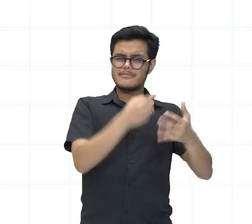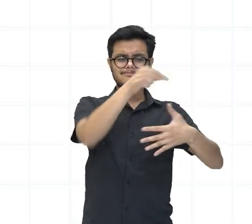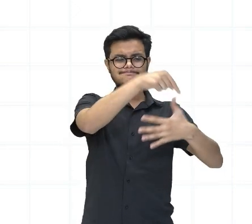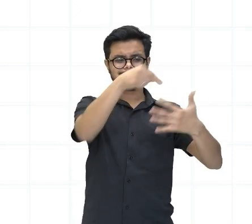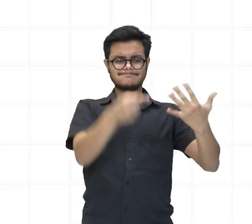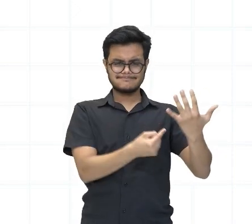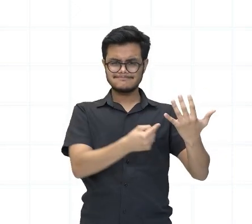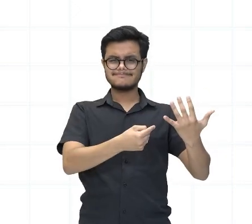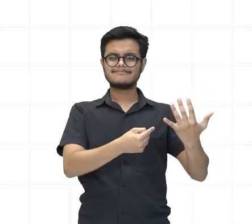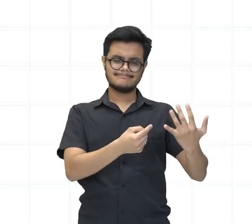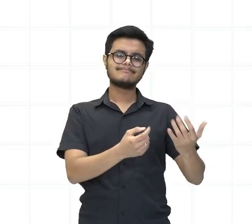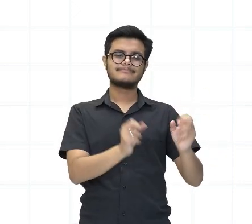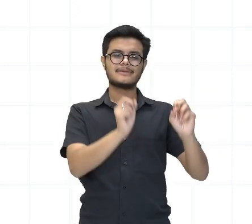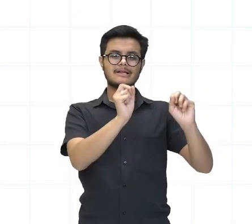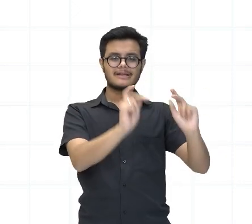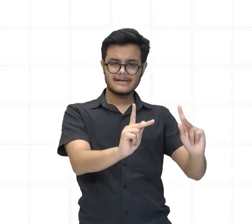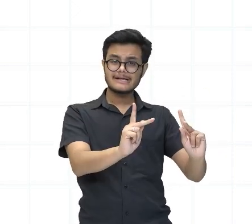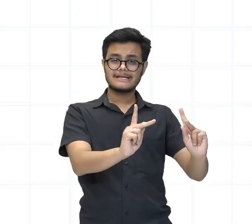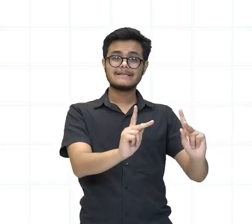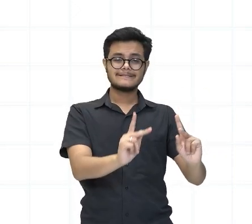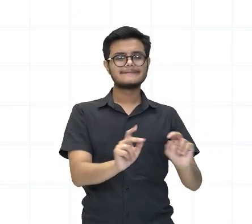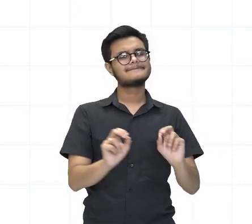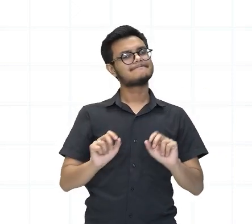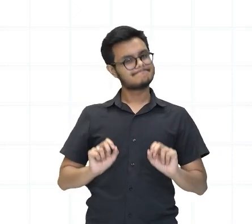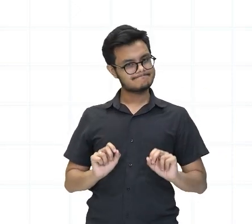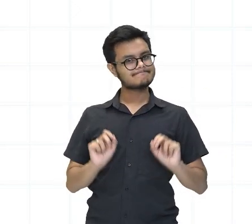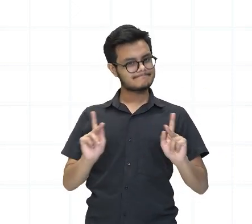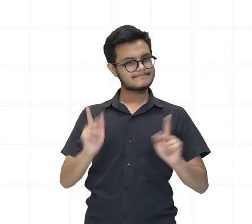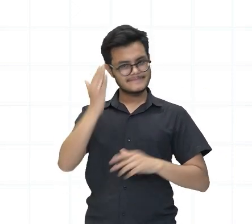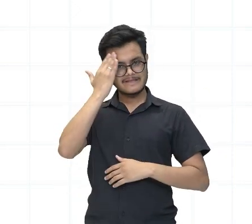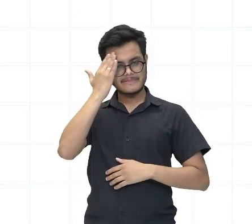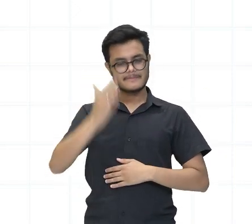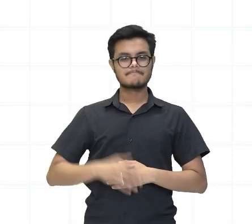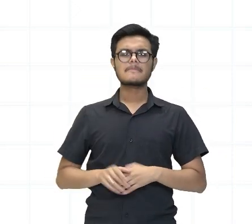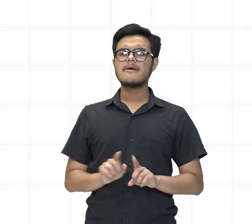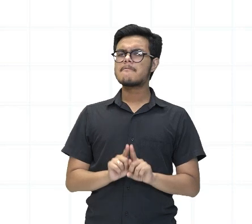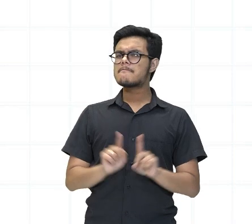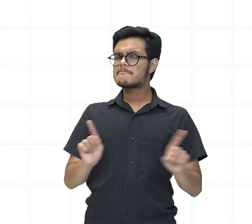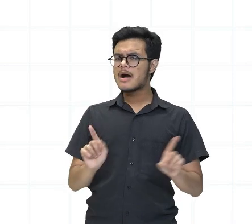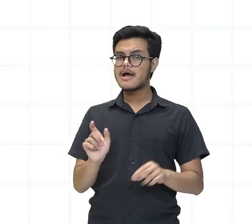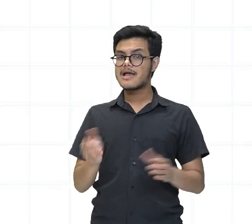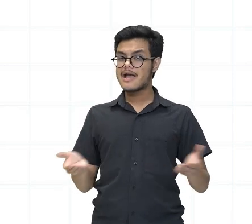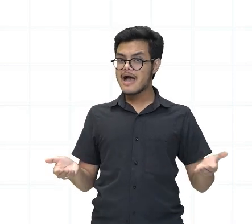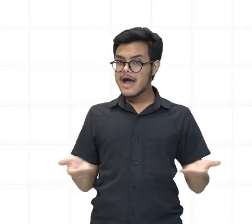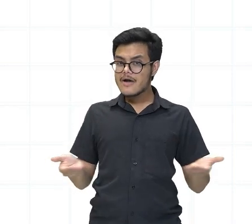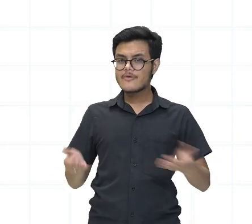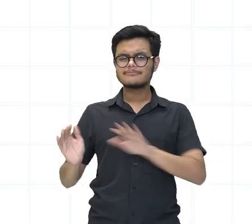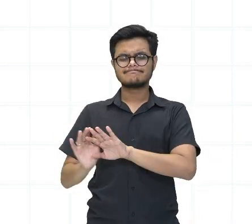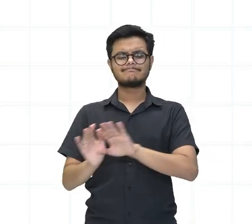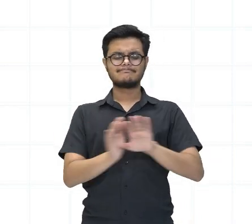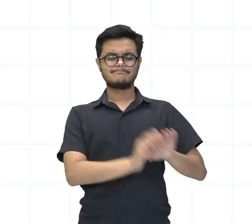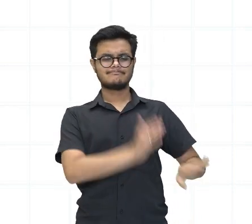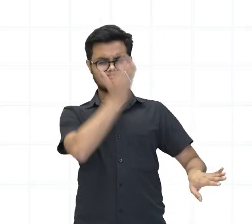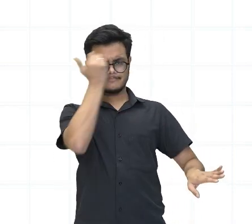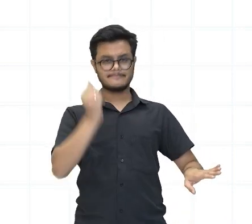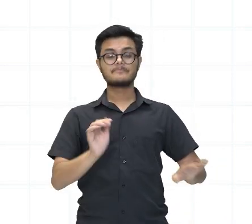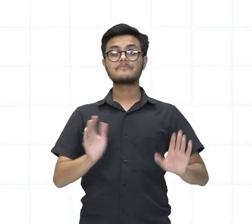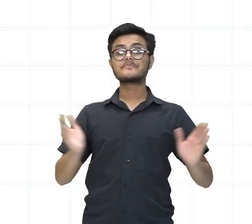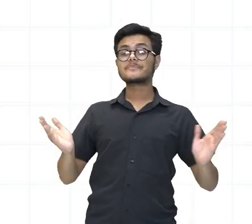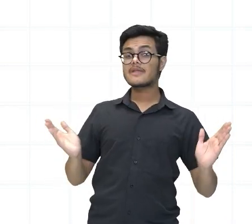né? Ali, que informações ela traz dentro do seu contexto. Mas, agora, nós vamos observar a